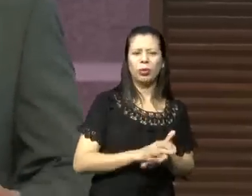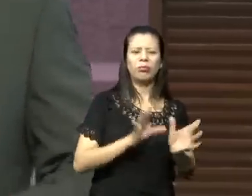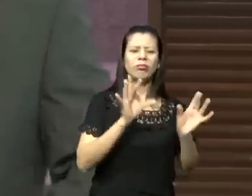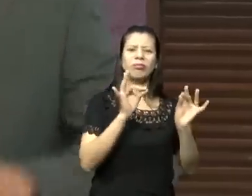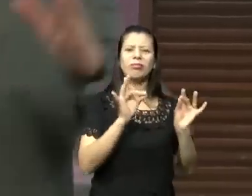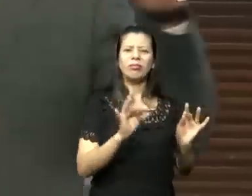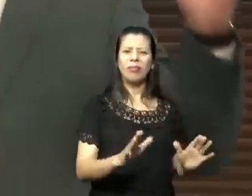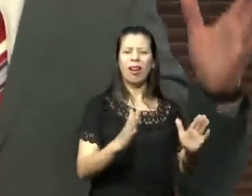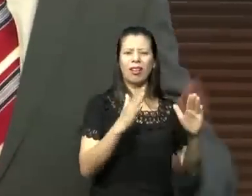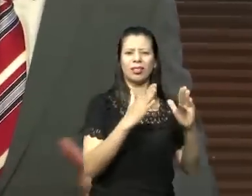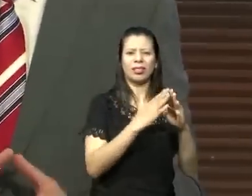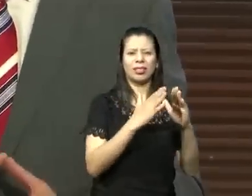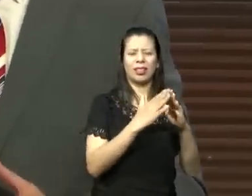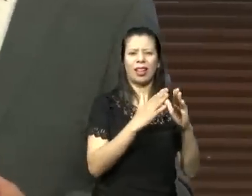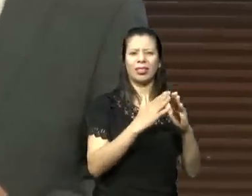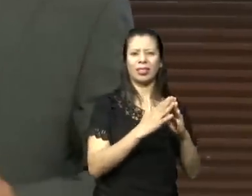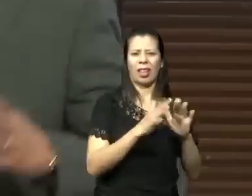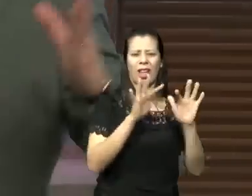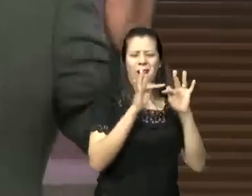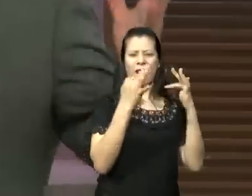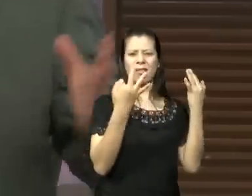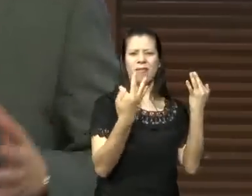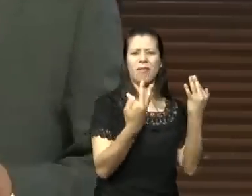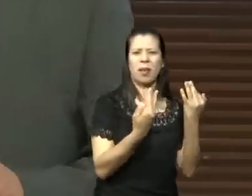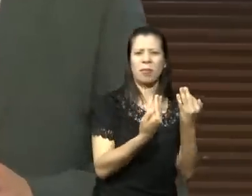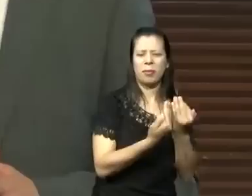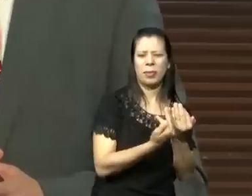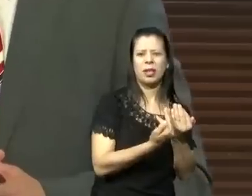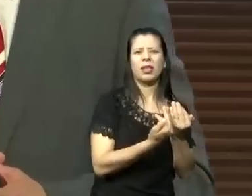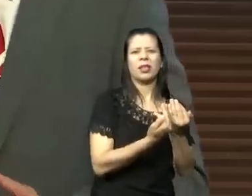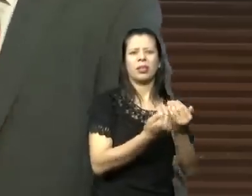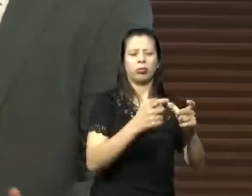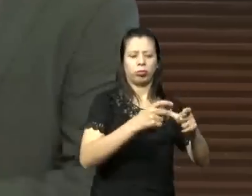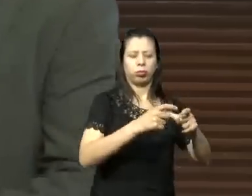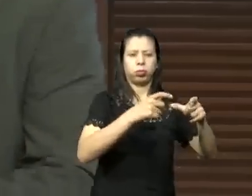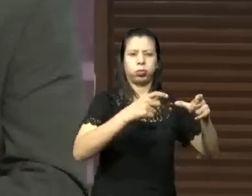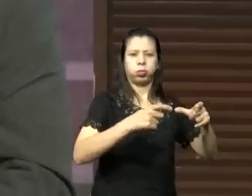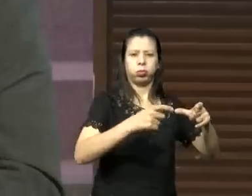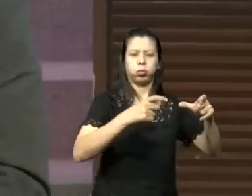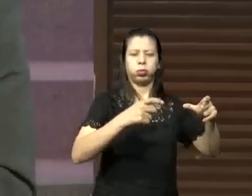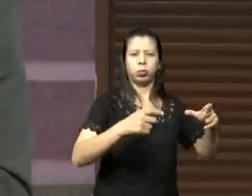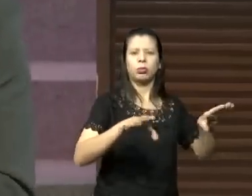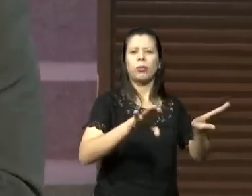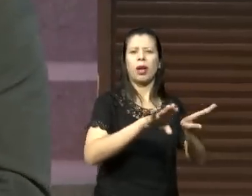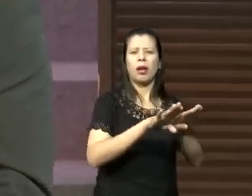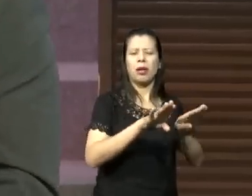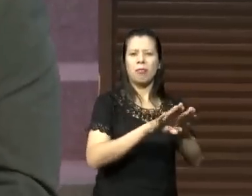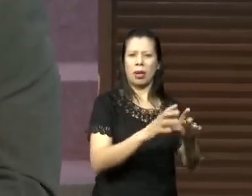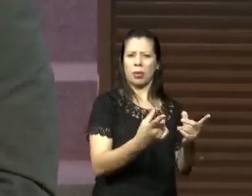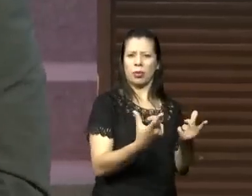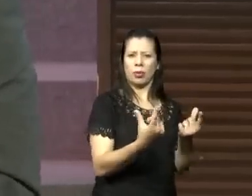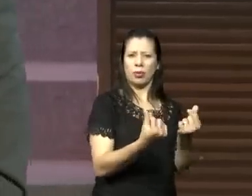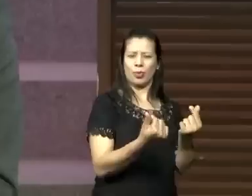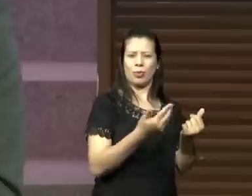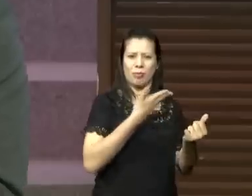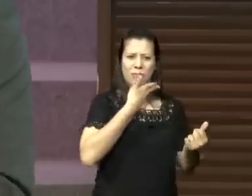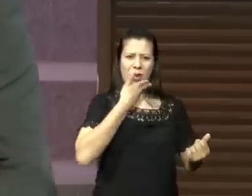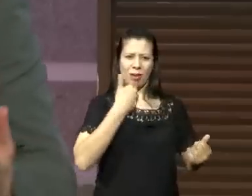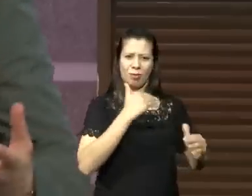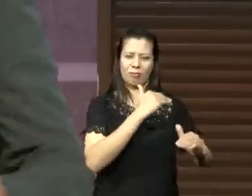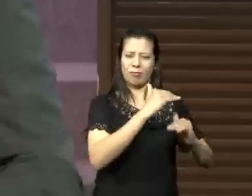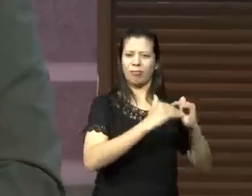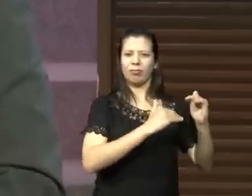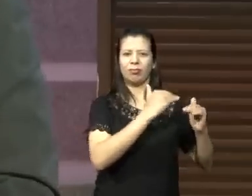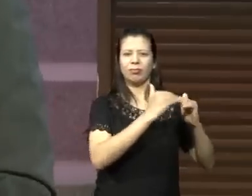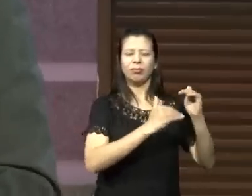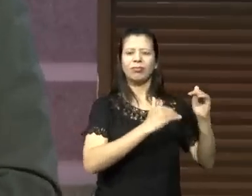e nesse caso a família financeiramente cresceu ele se tornou um empresário mas a mulher pagou um preço de fidelidade dedicação tinha o